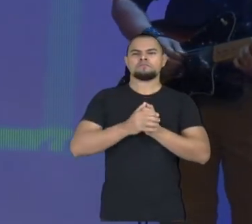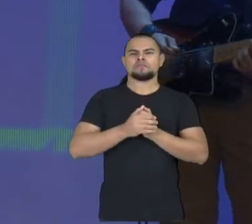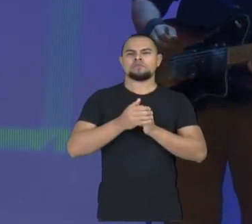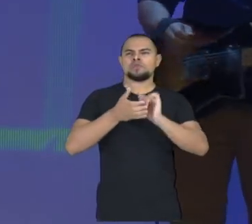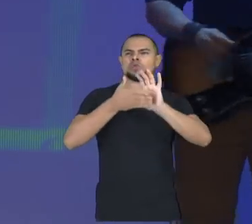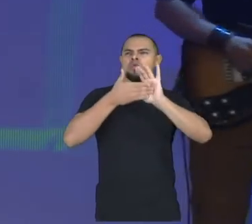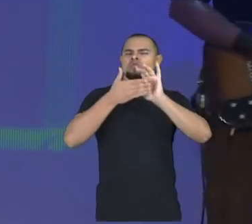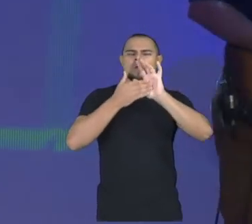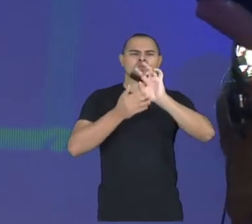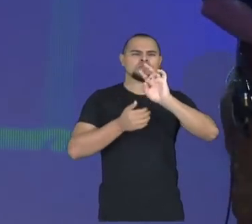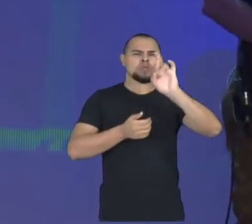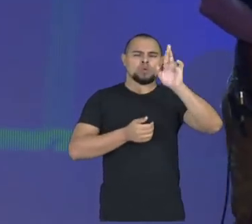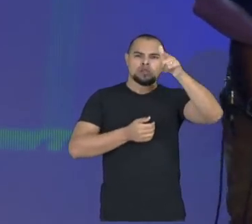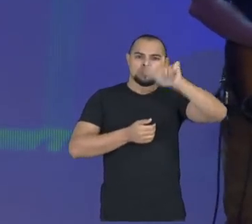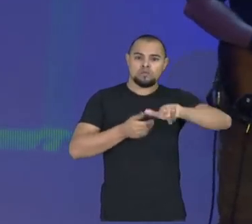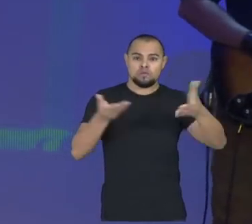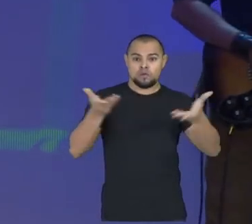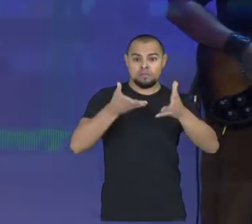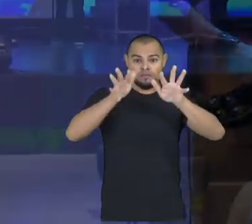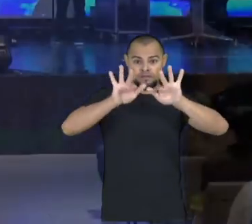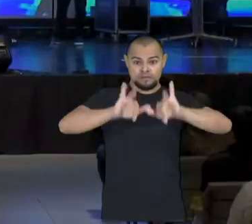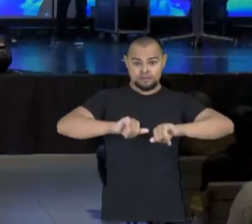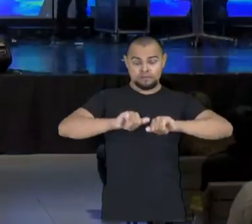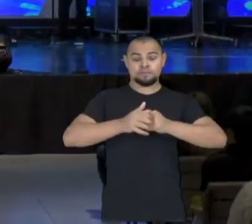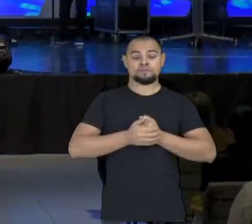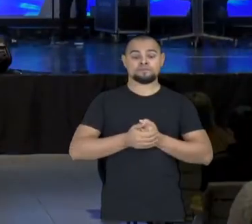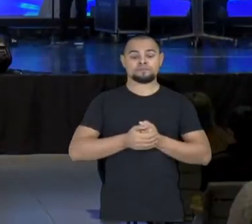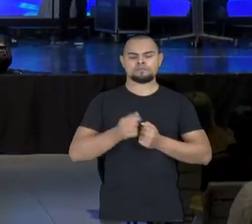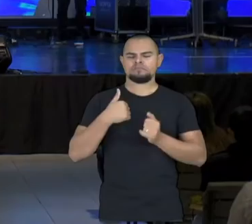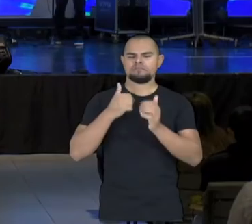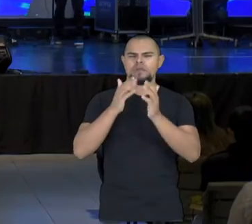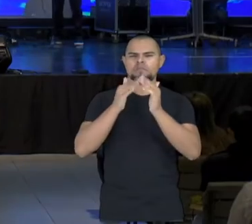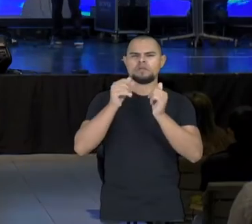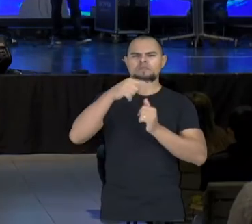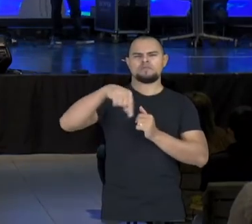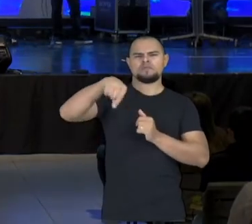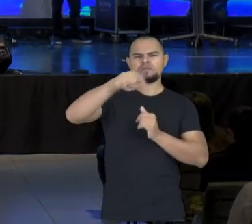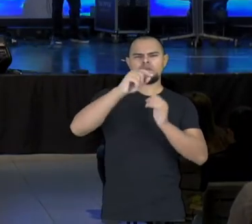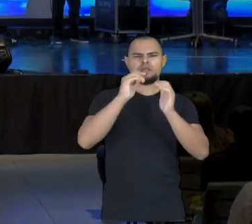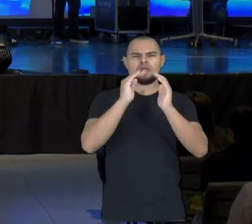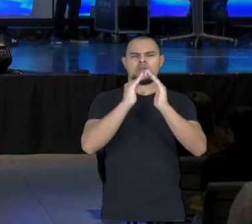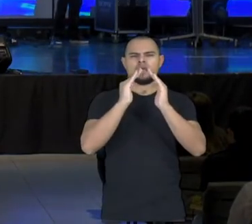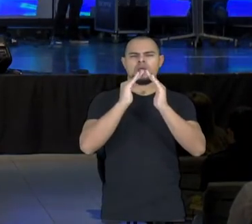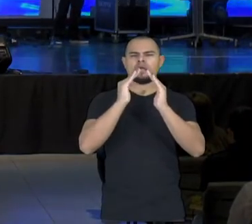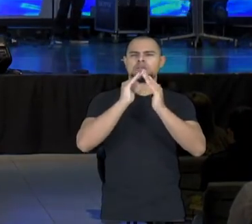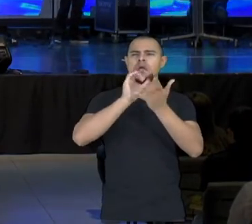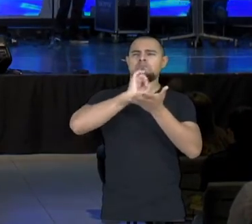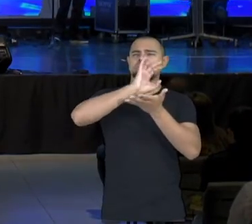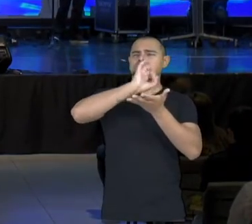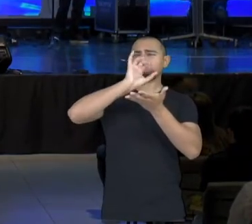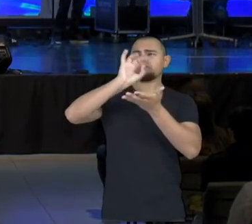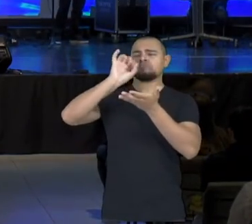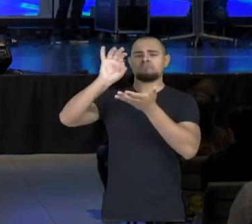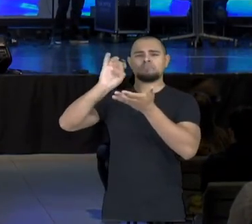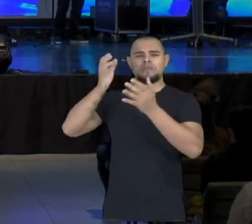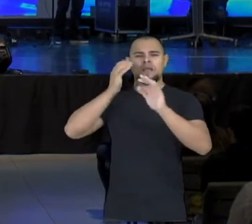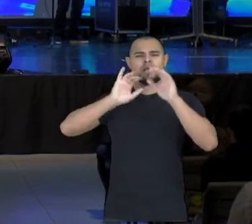vez, encerrando. E eu peço para que você esteja em casa, divulgue essa canção. Essa canção,